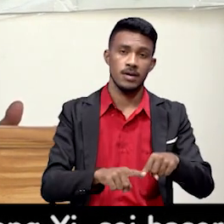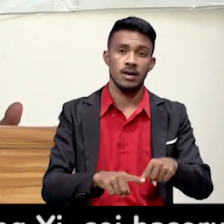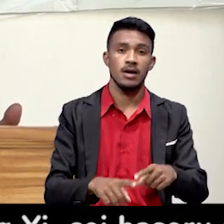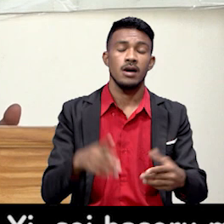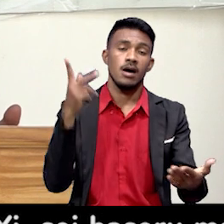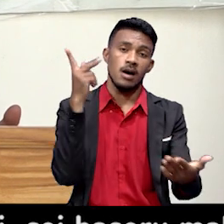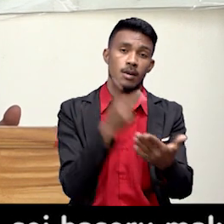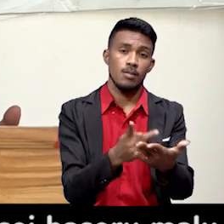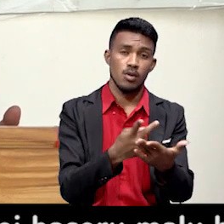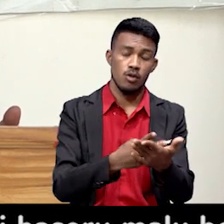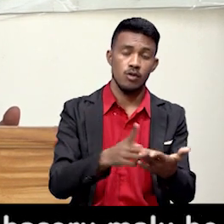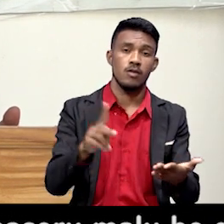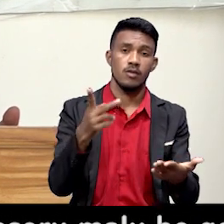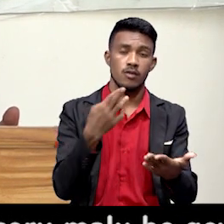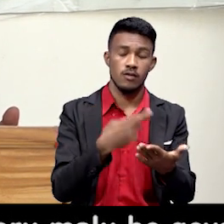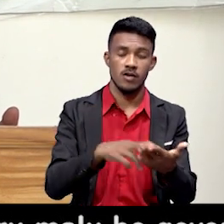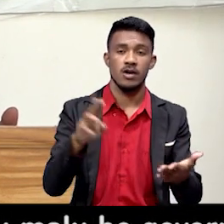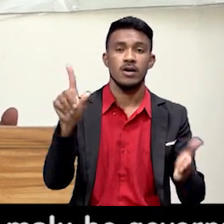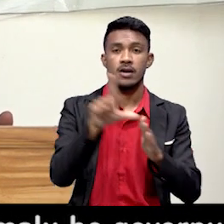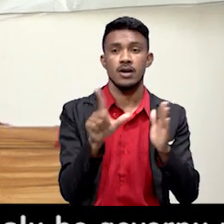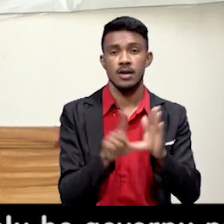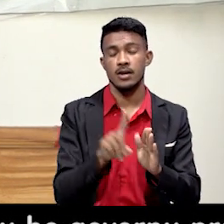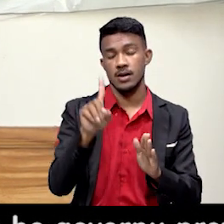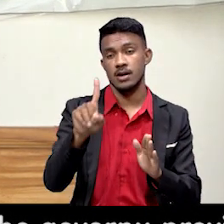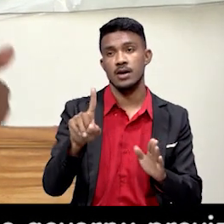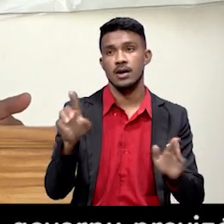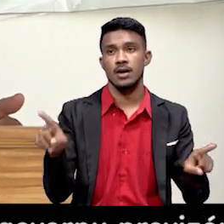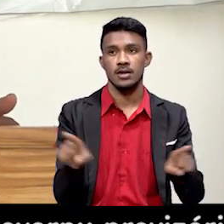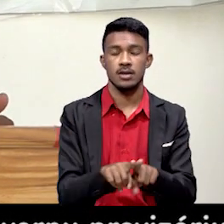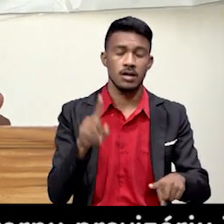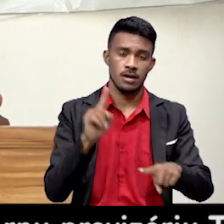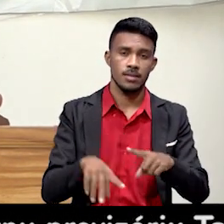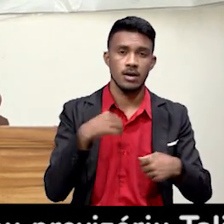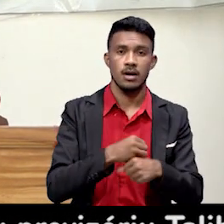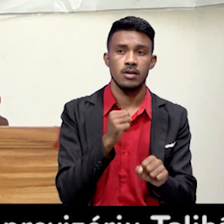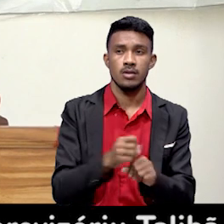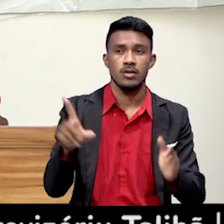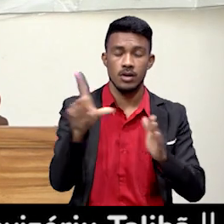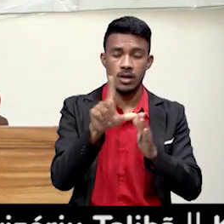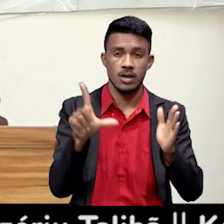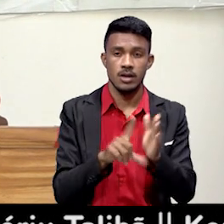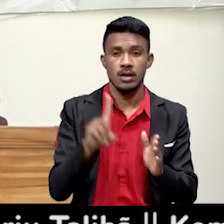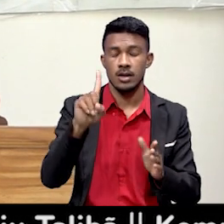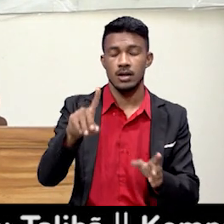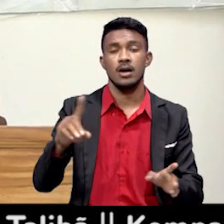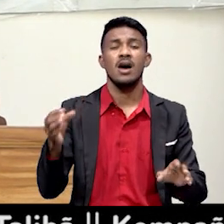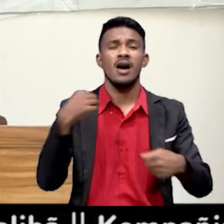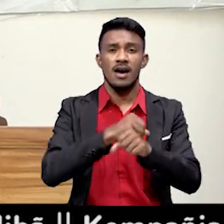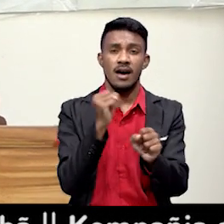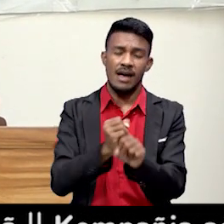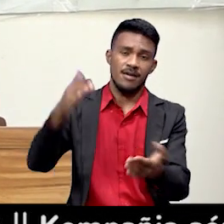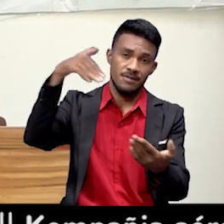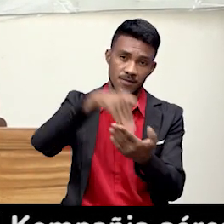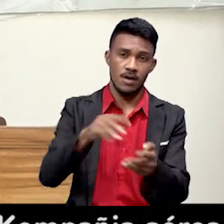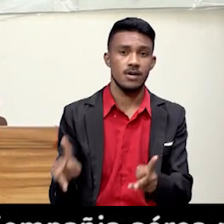ida, prinsip prinsip halal lay ni aneh sana, oleh beli halal lay ida, bah mau problema, publik